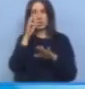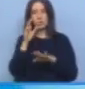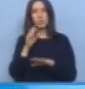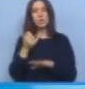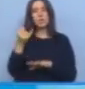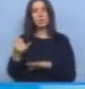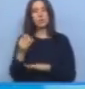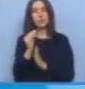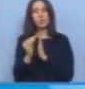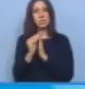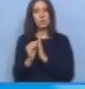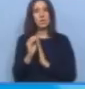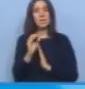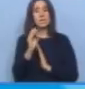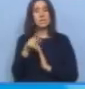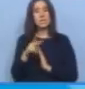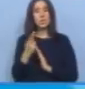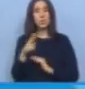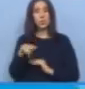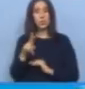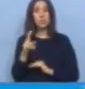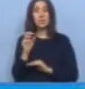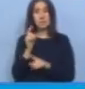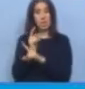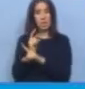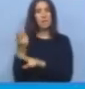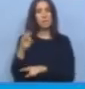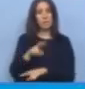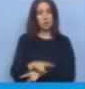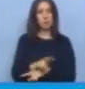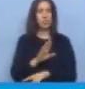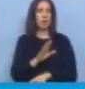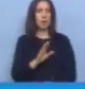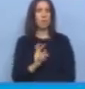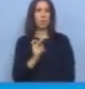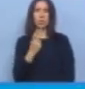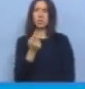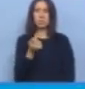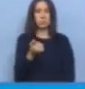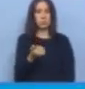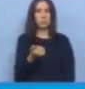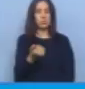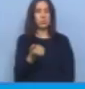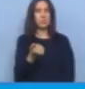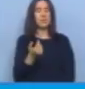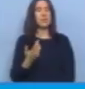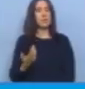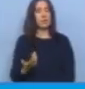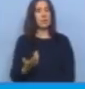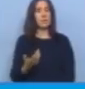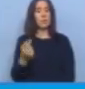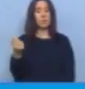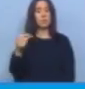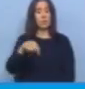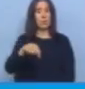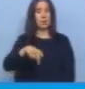lá uma inscrição com a Acnur, e através do Acnur fui para cá. E já estou aqui 2 anos e pouco. E quando